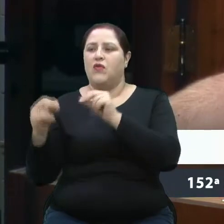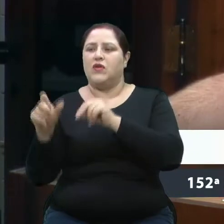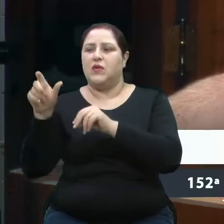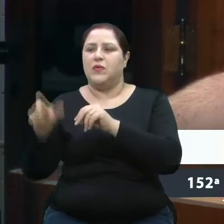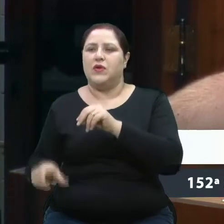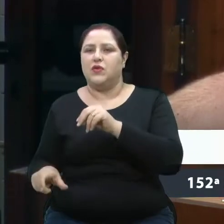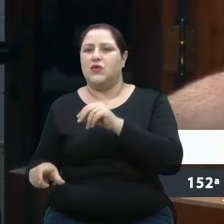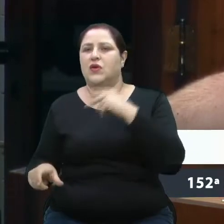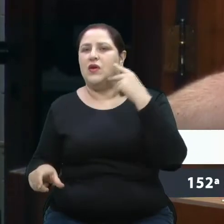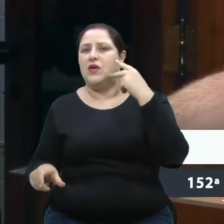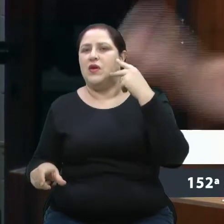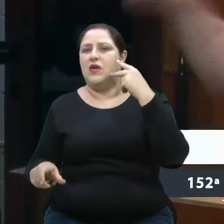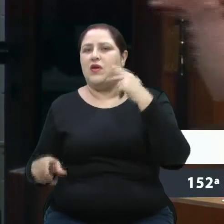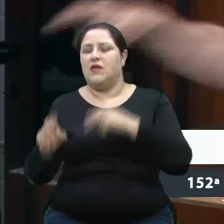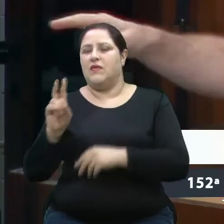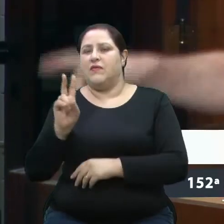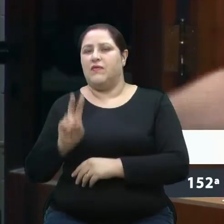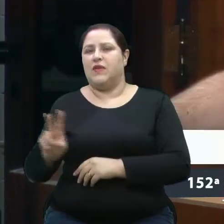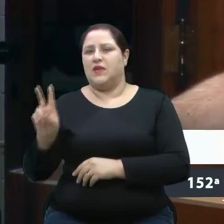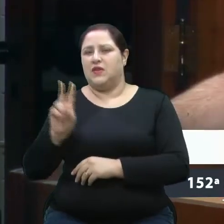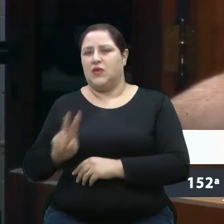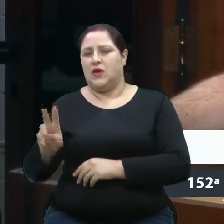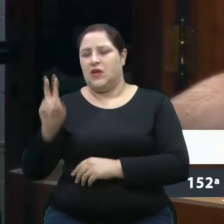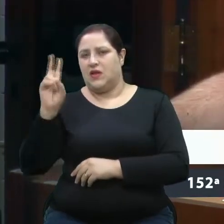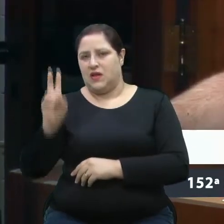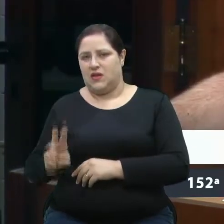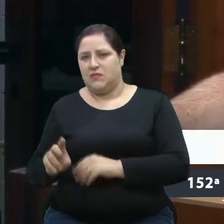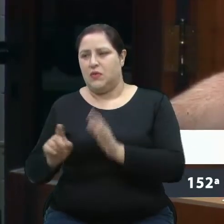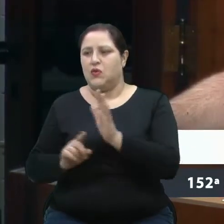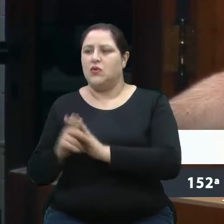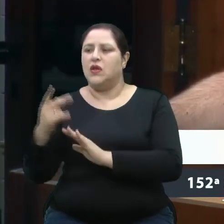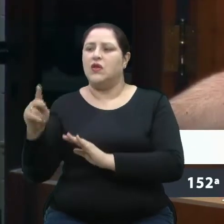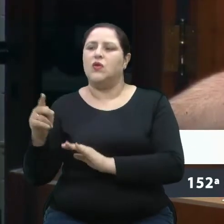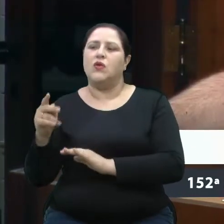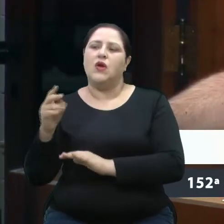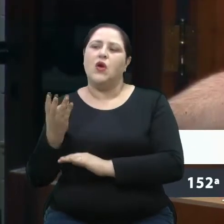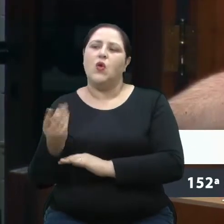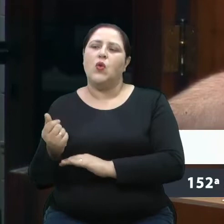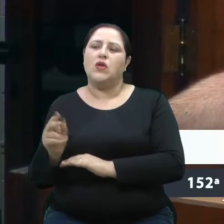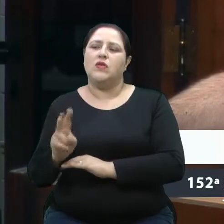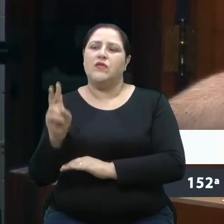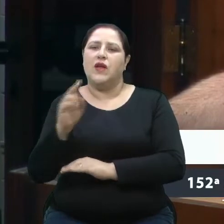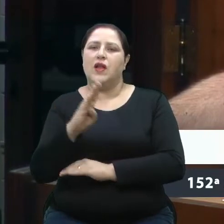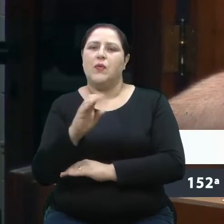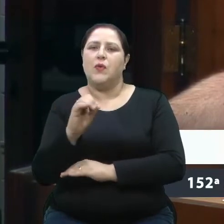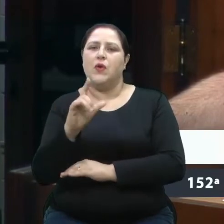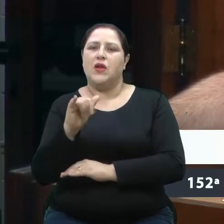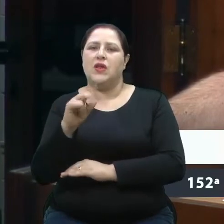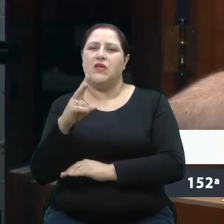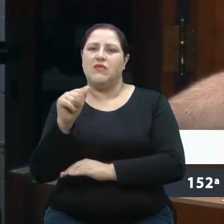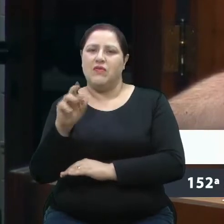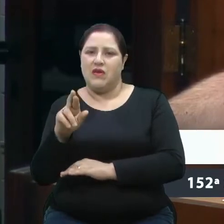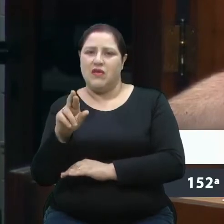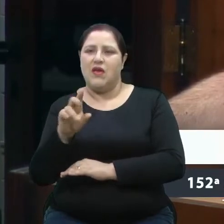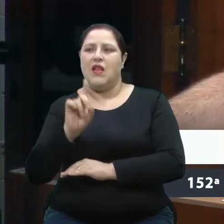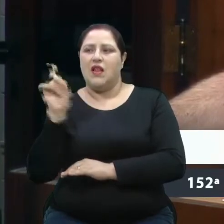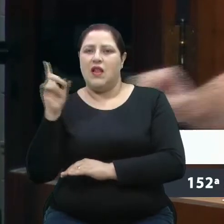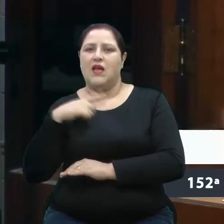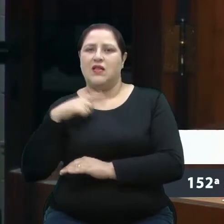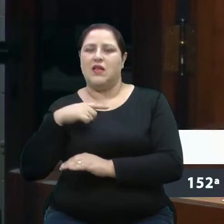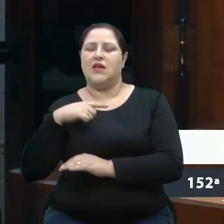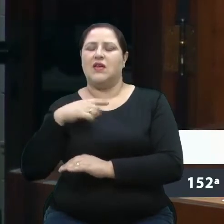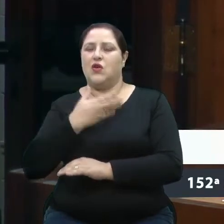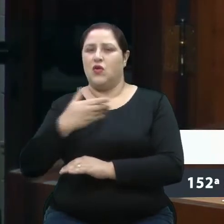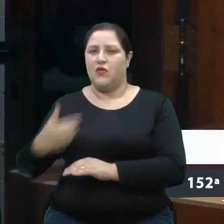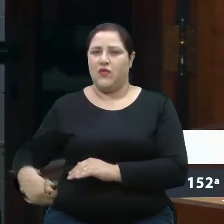no sinal e pedir para ele quanto vale um bolívar, moeda oficial da Venezuela que o governo de Maduro imprimiu aos milhões